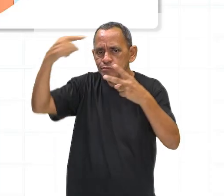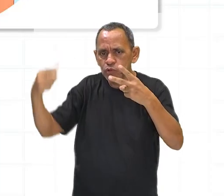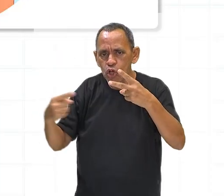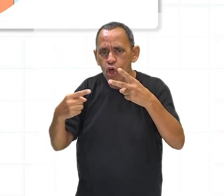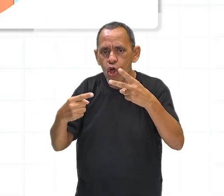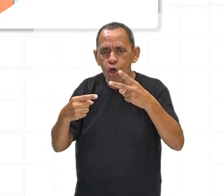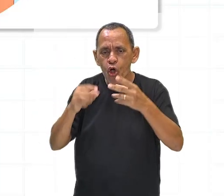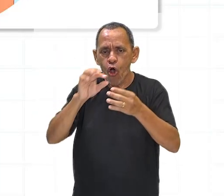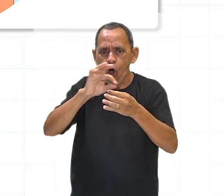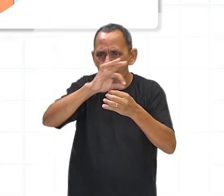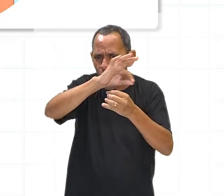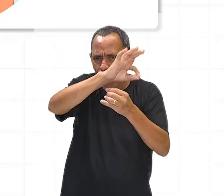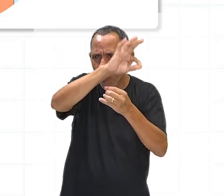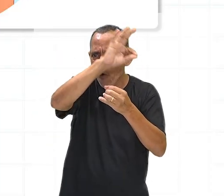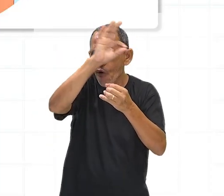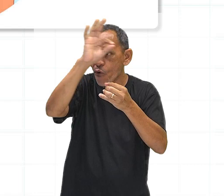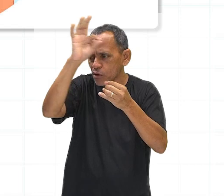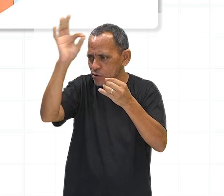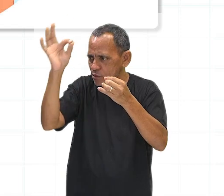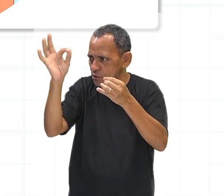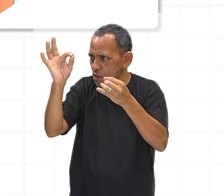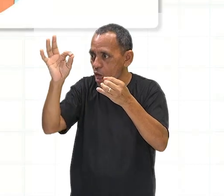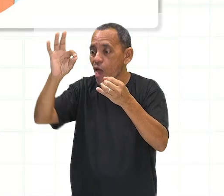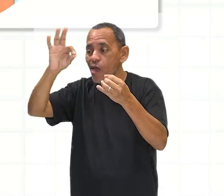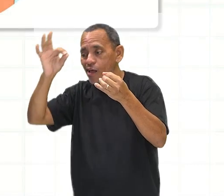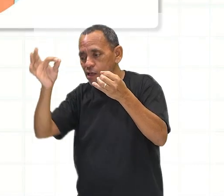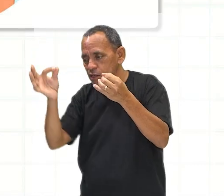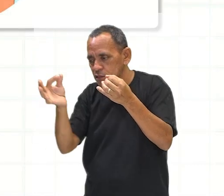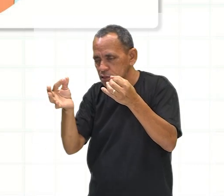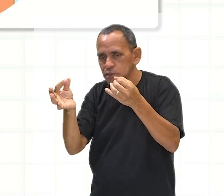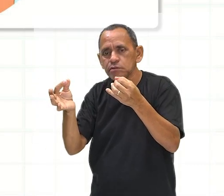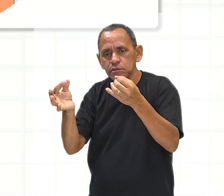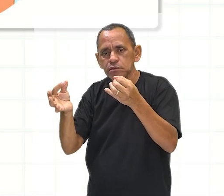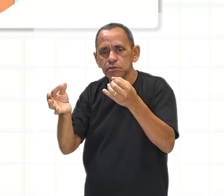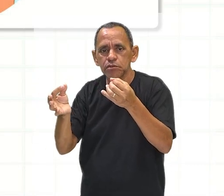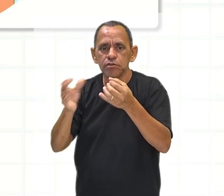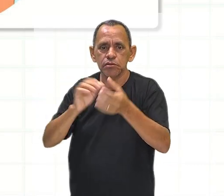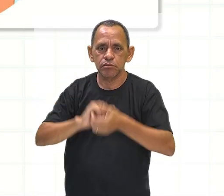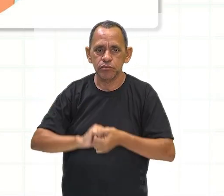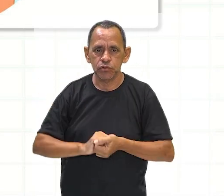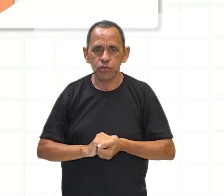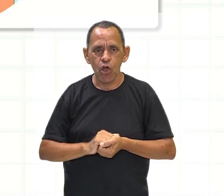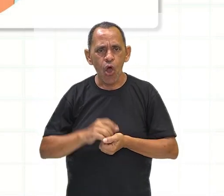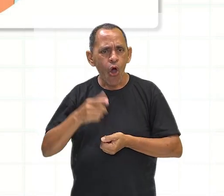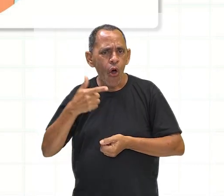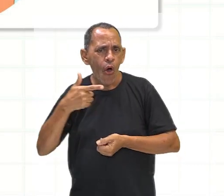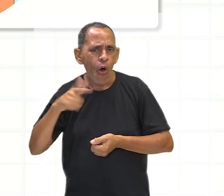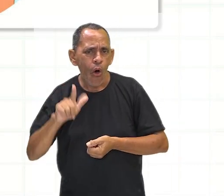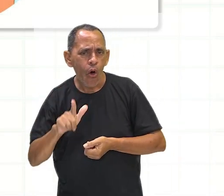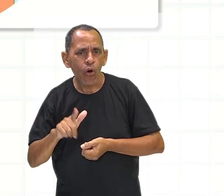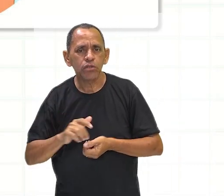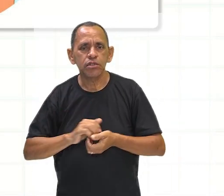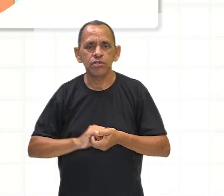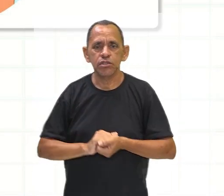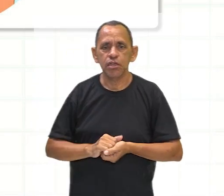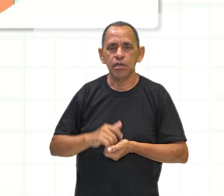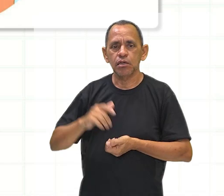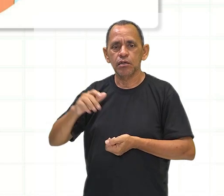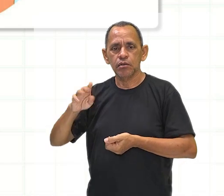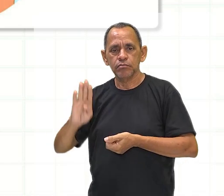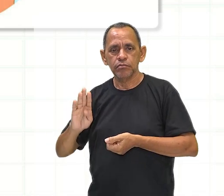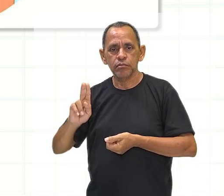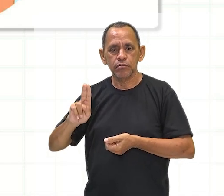nossa imagem. As glândulas bulbouretrais secretam um fluido alcalino antes